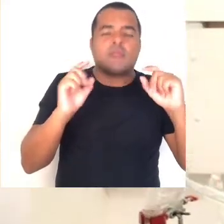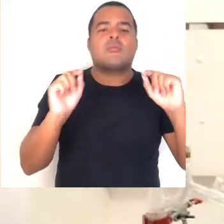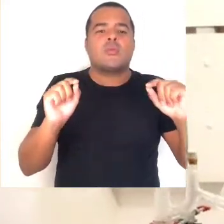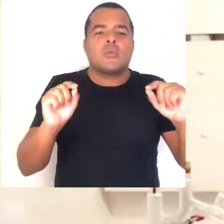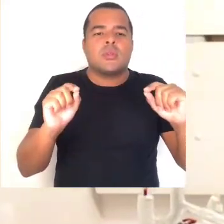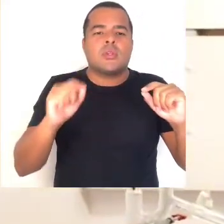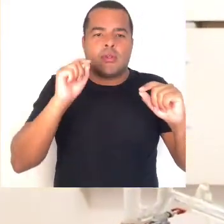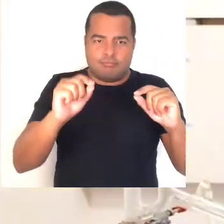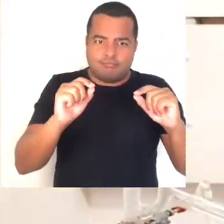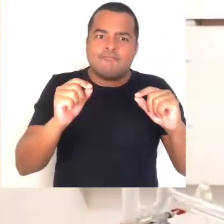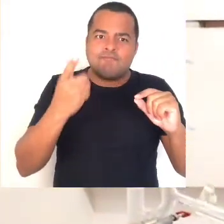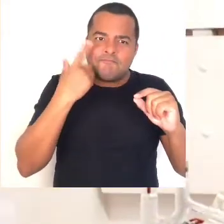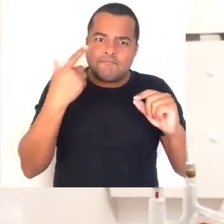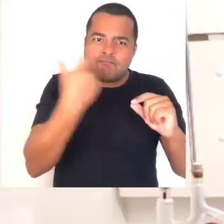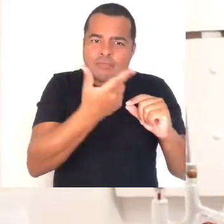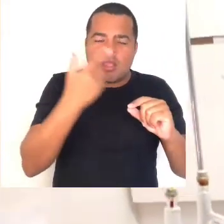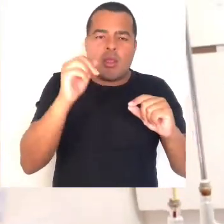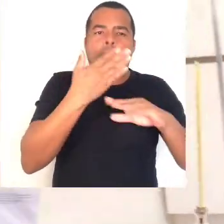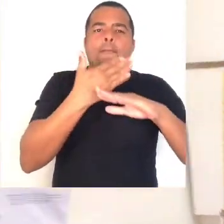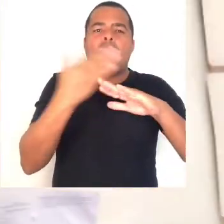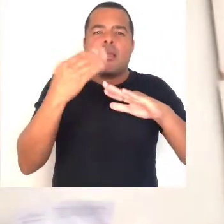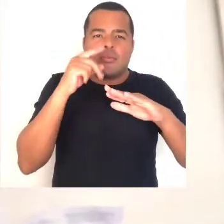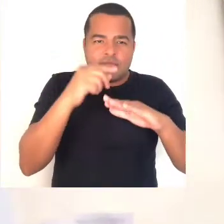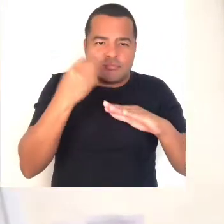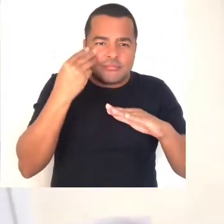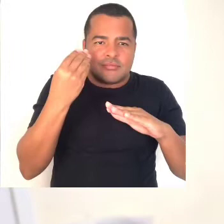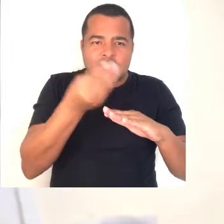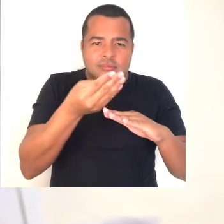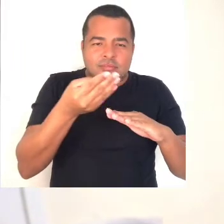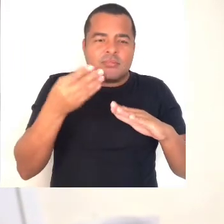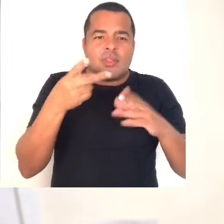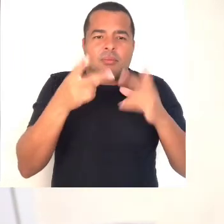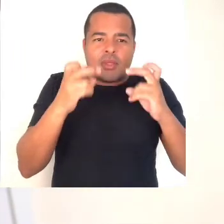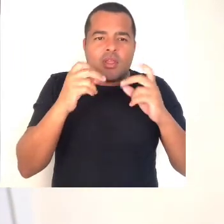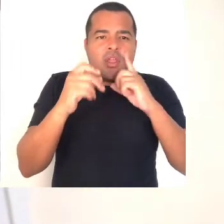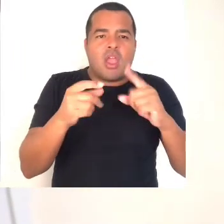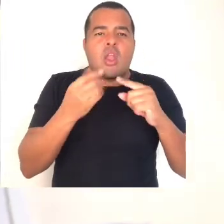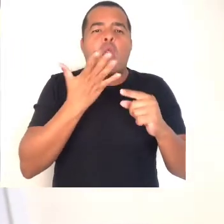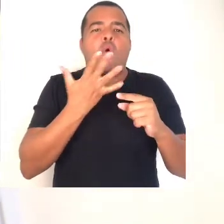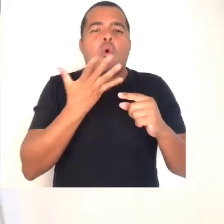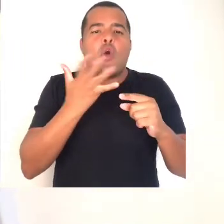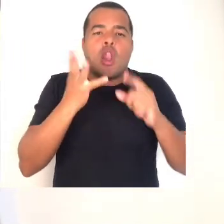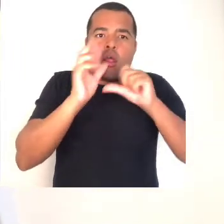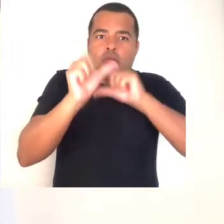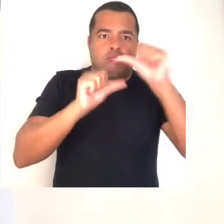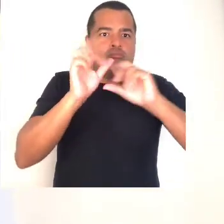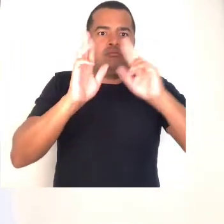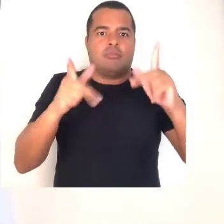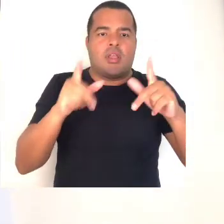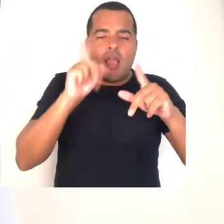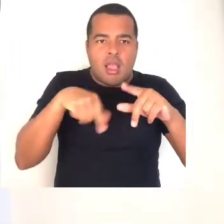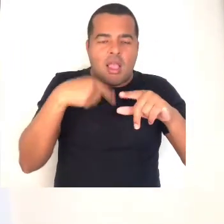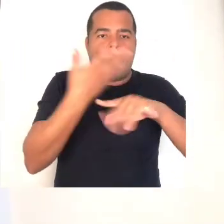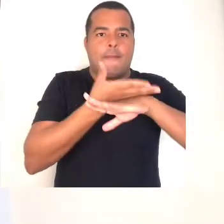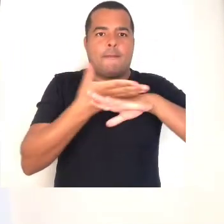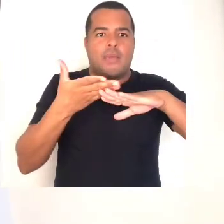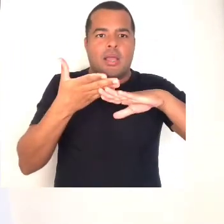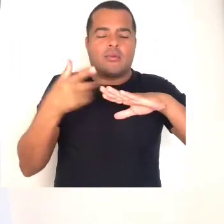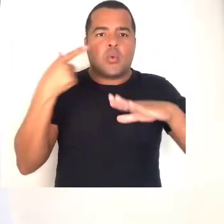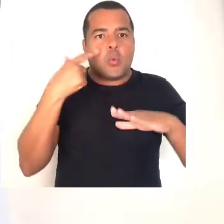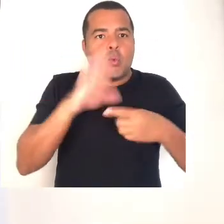vocês podem comprovar aí? Vocês conseguem observar. Perceba que ficou um precipitado branco aqui, né? A gente tem aqui